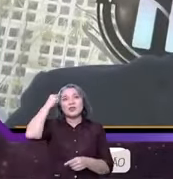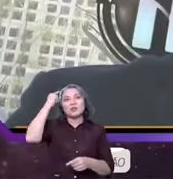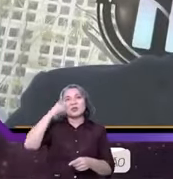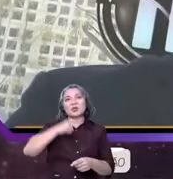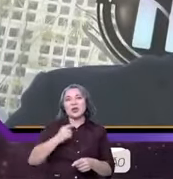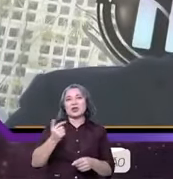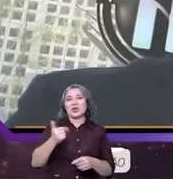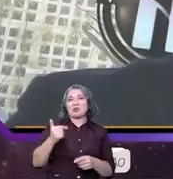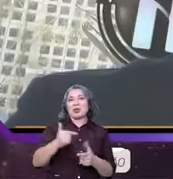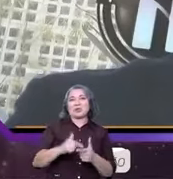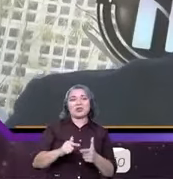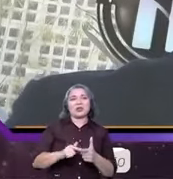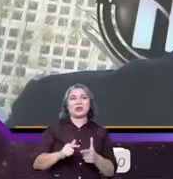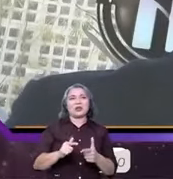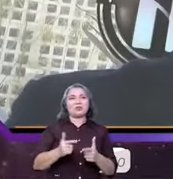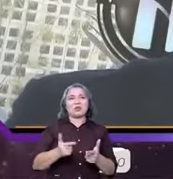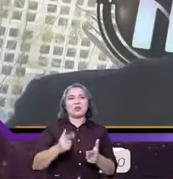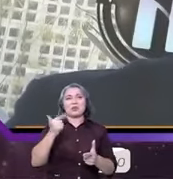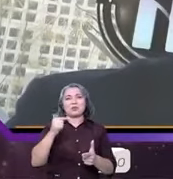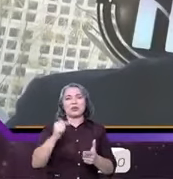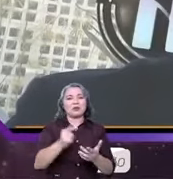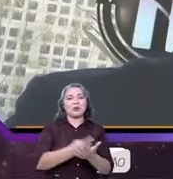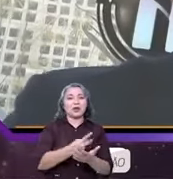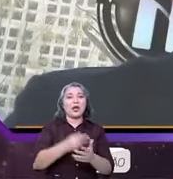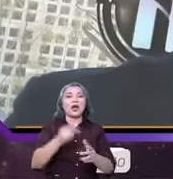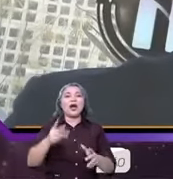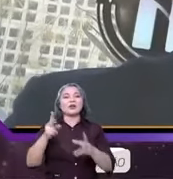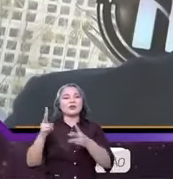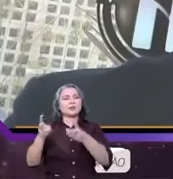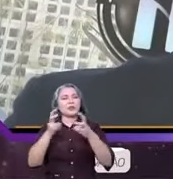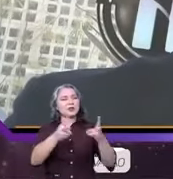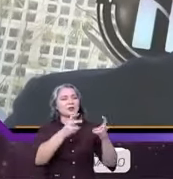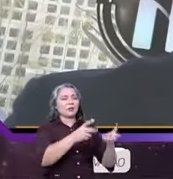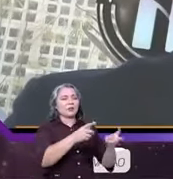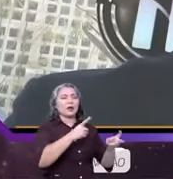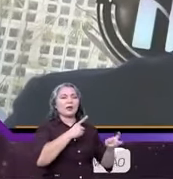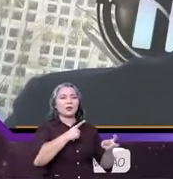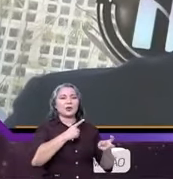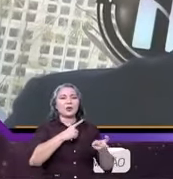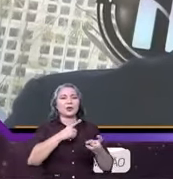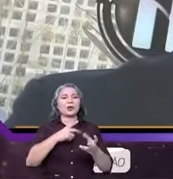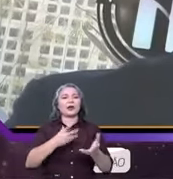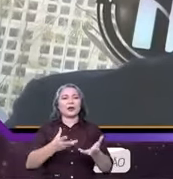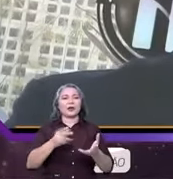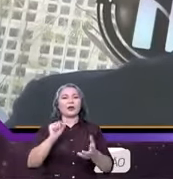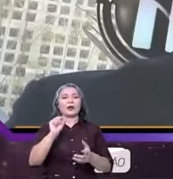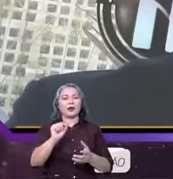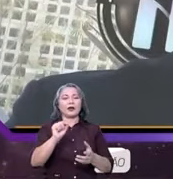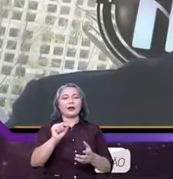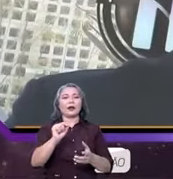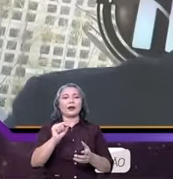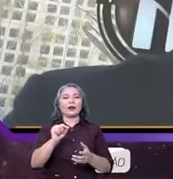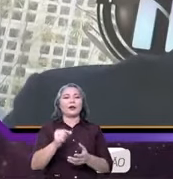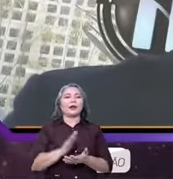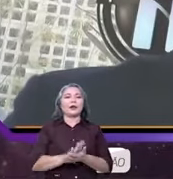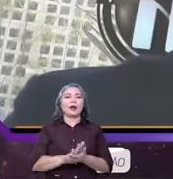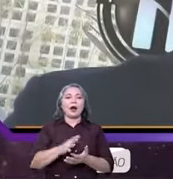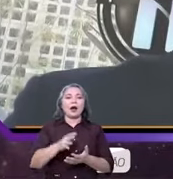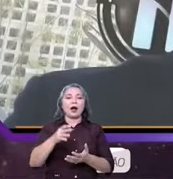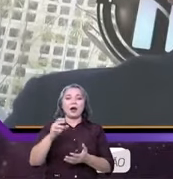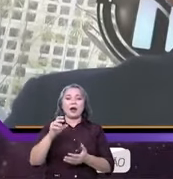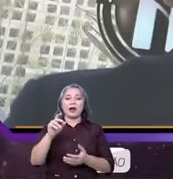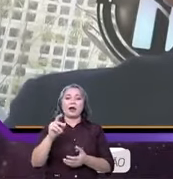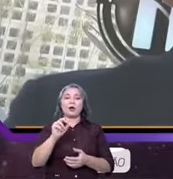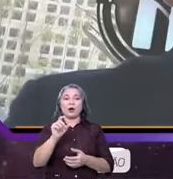eu achei muito interessante que um dos hacks de cultura que a testemunha Heracles nos encaminhou é